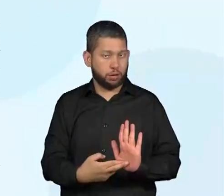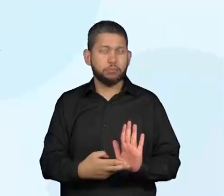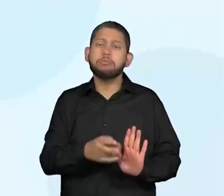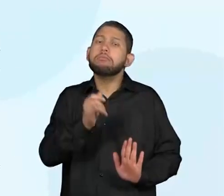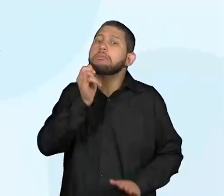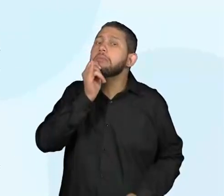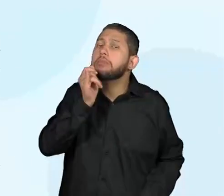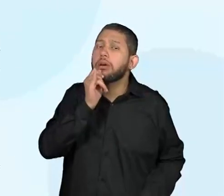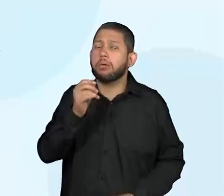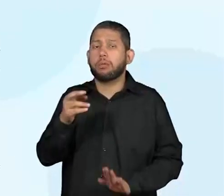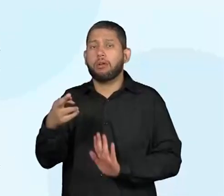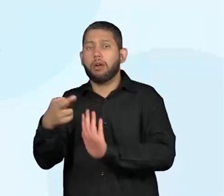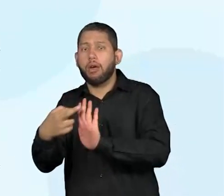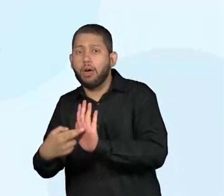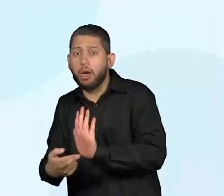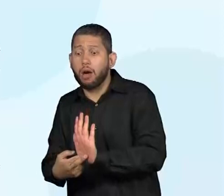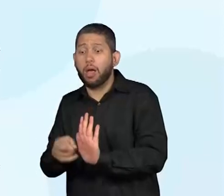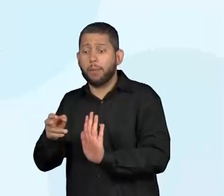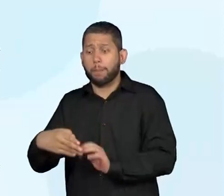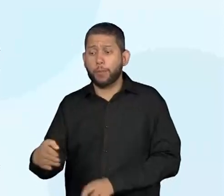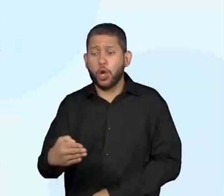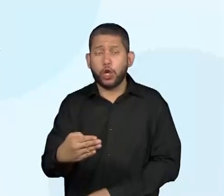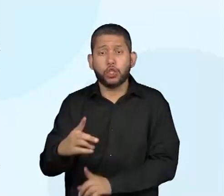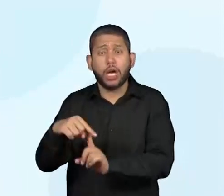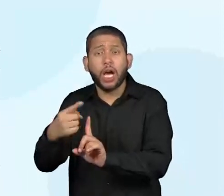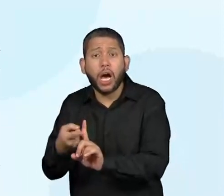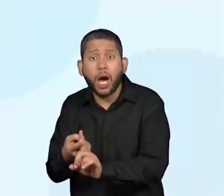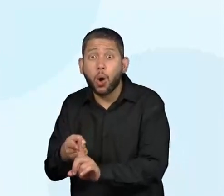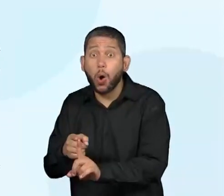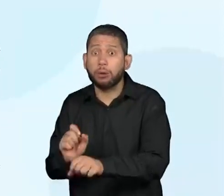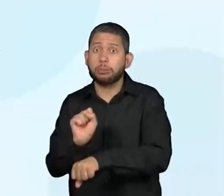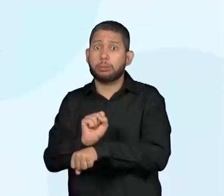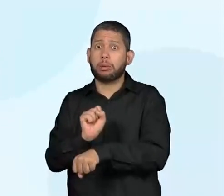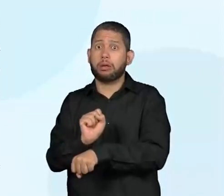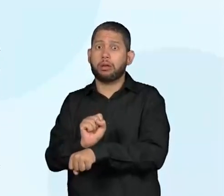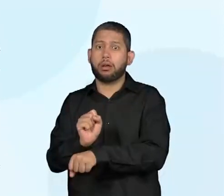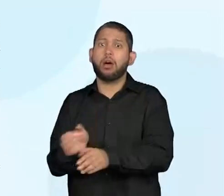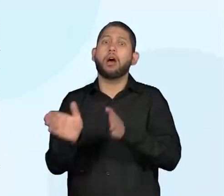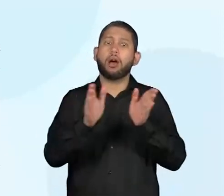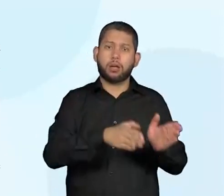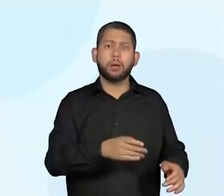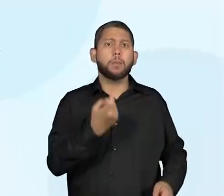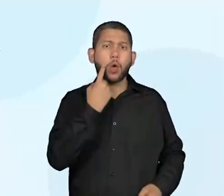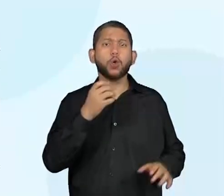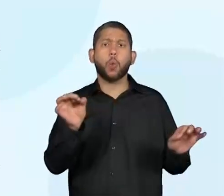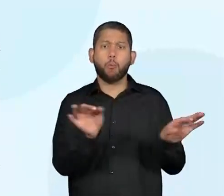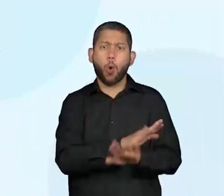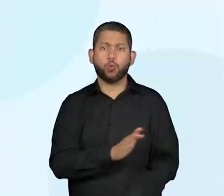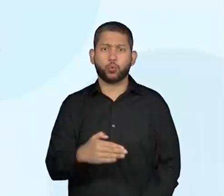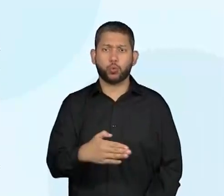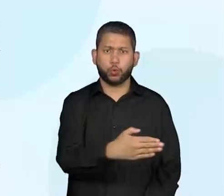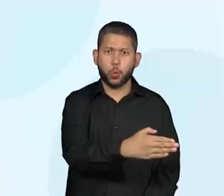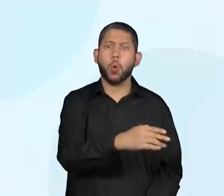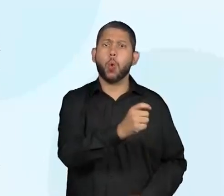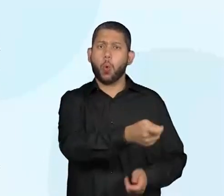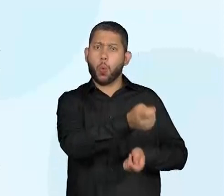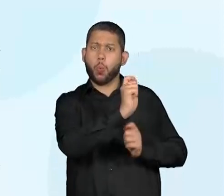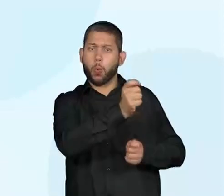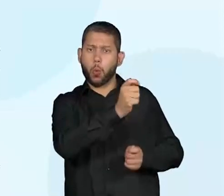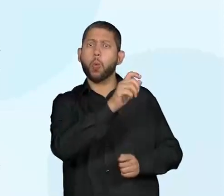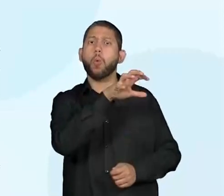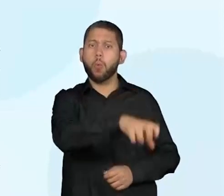caça em si de animais aqui no Brasil é ilegal. Então, aqui nós estamos falando de